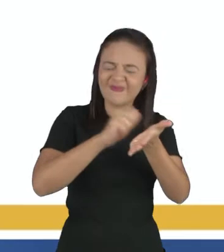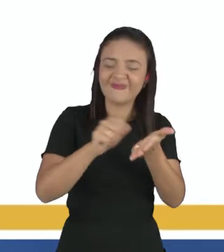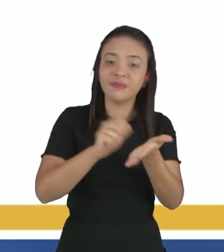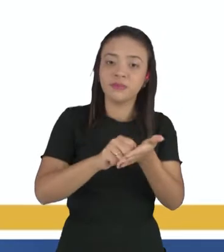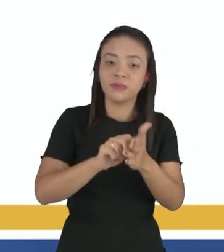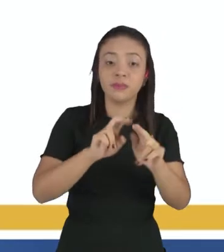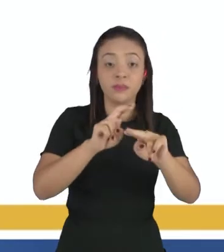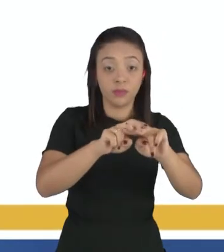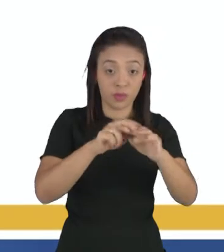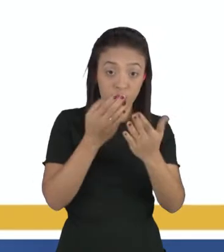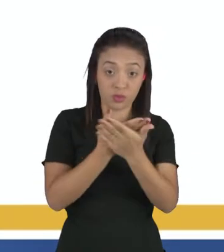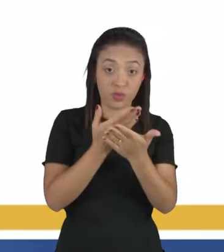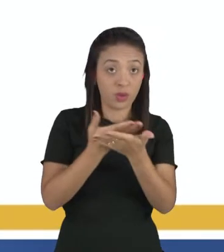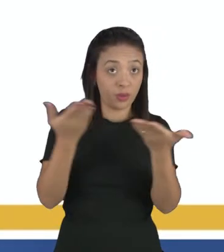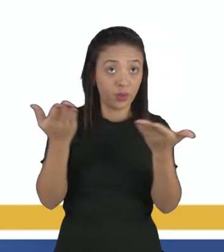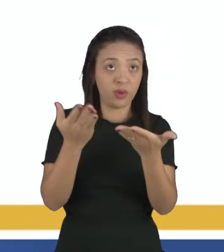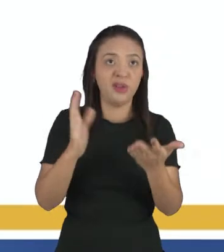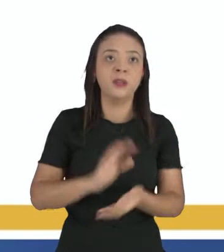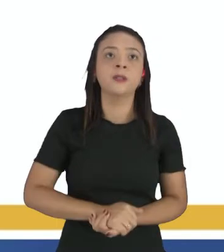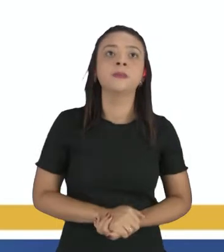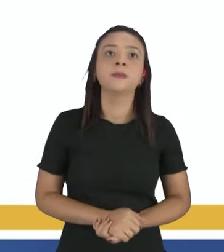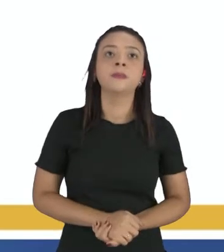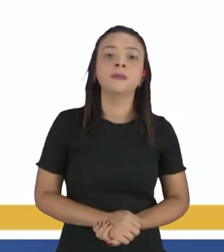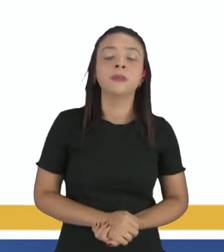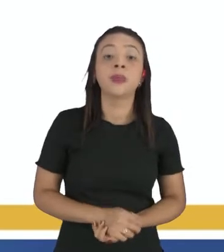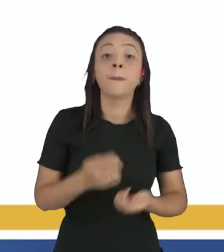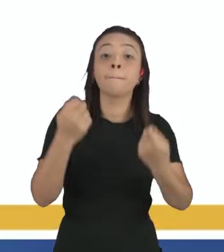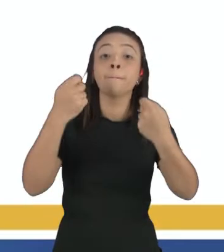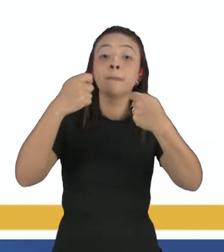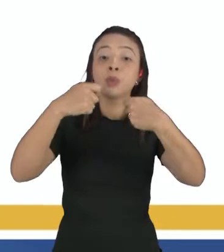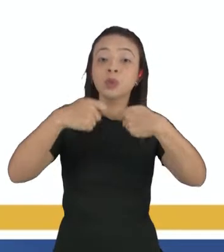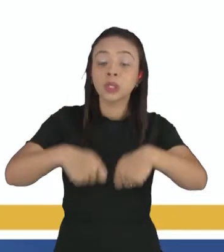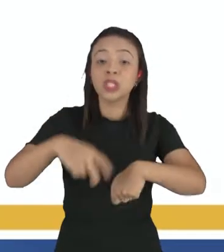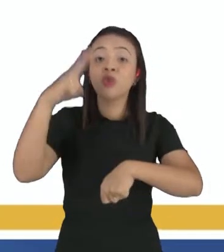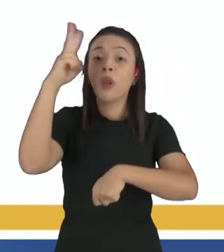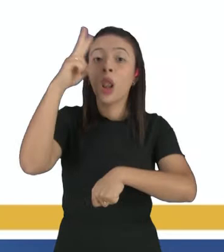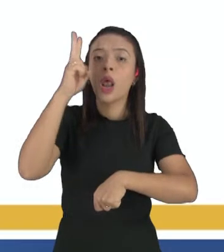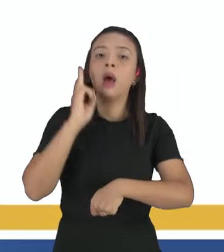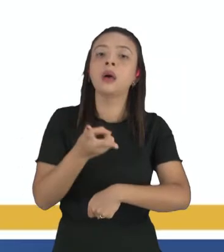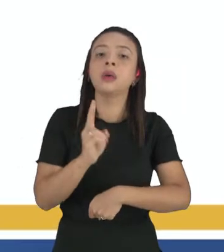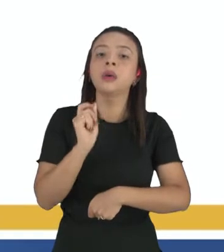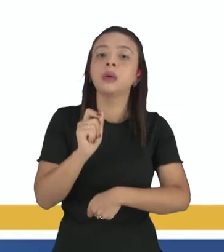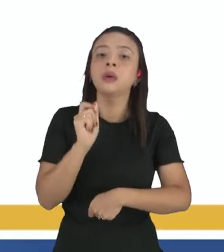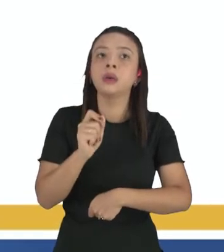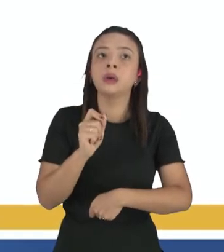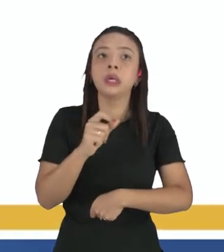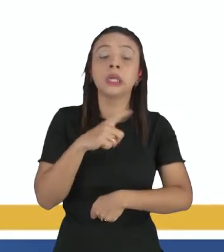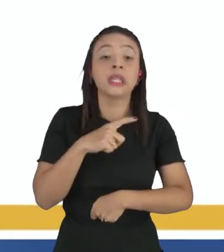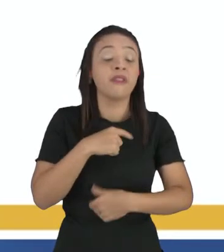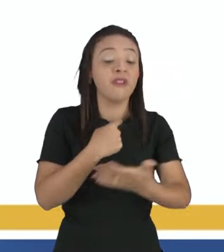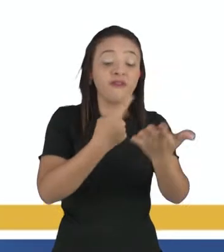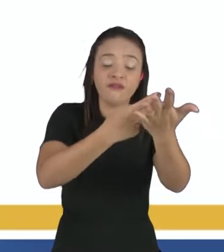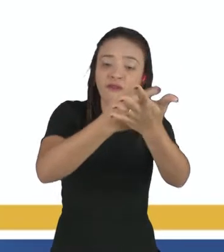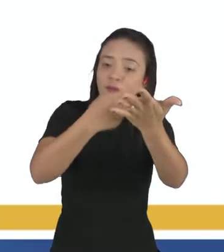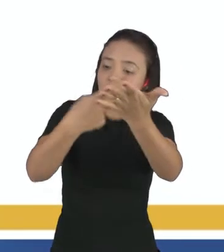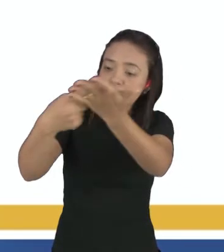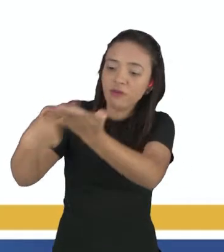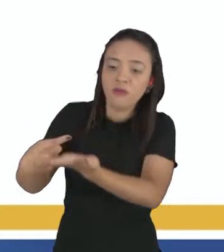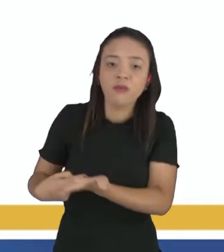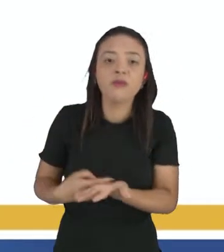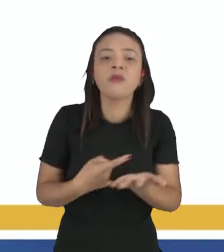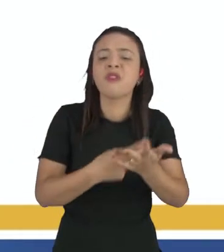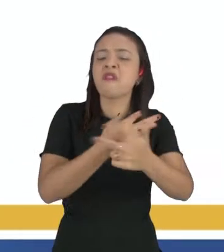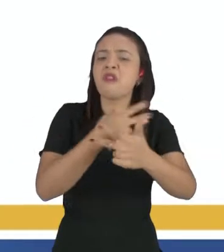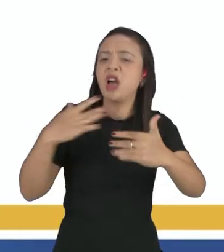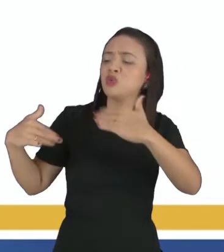gente vai se ater agora, tá? Para que você possa não se esquecer, vários acordos foram aí acontecendo